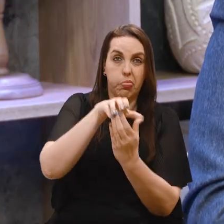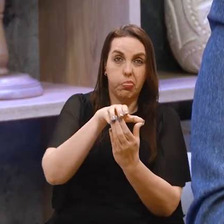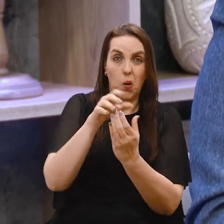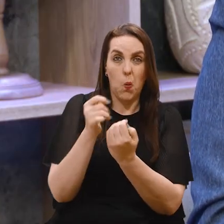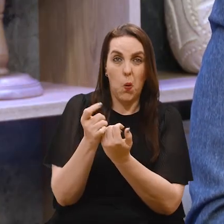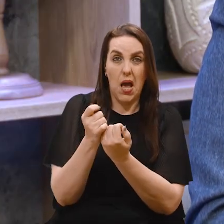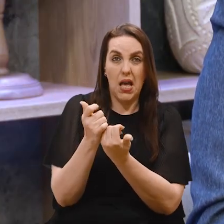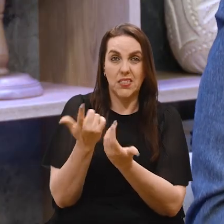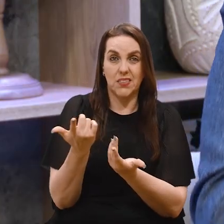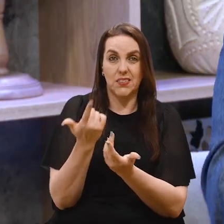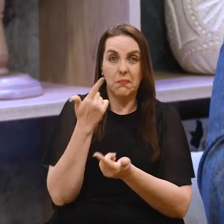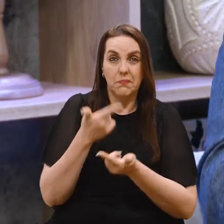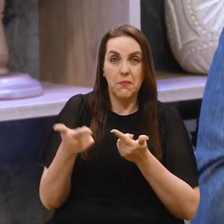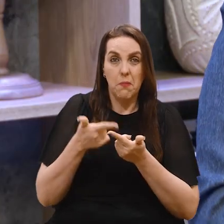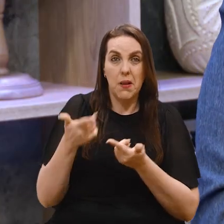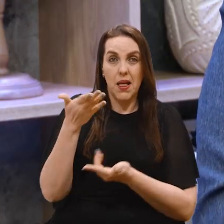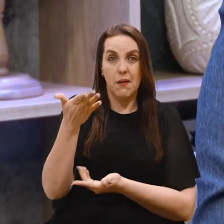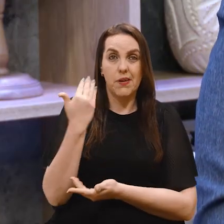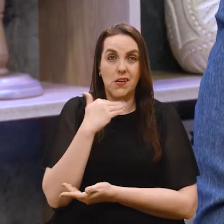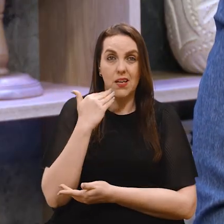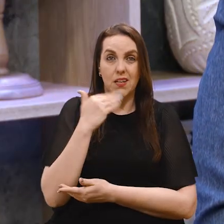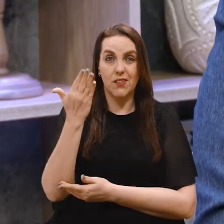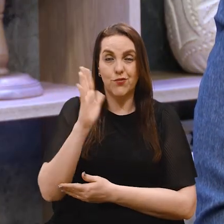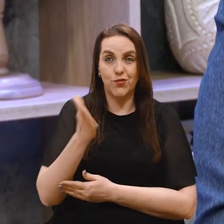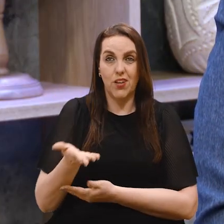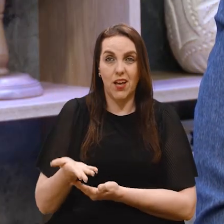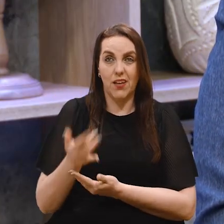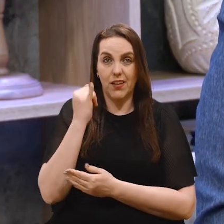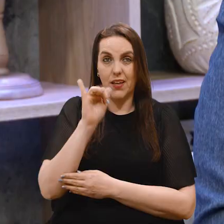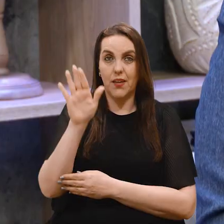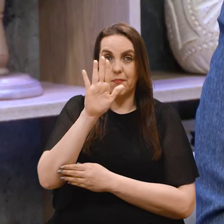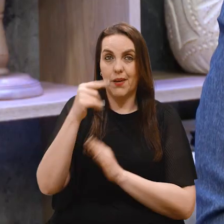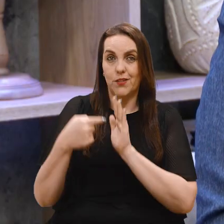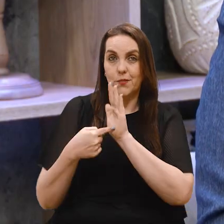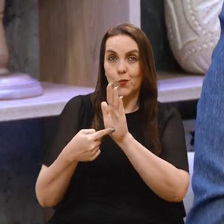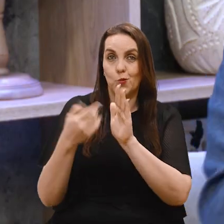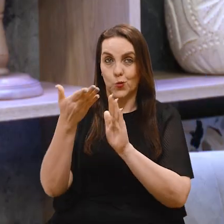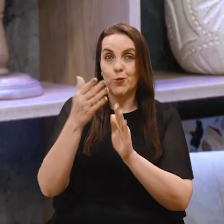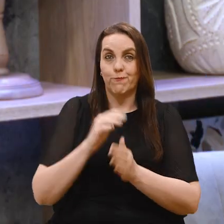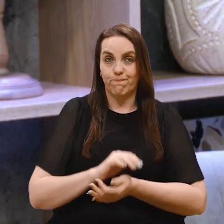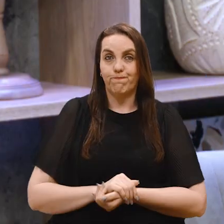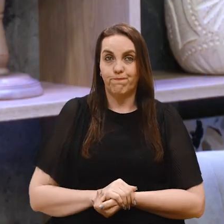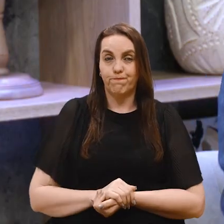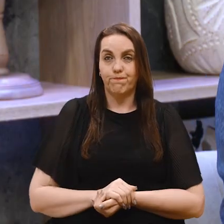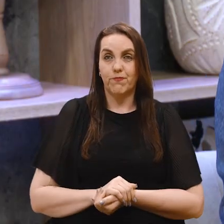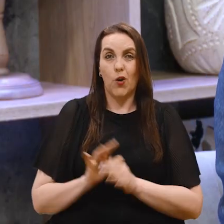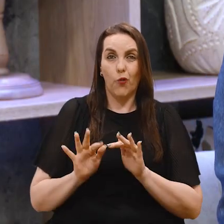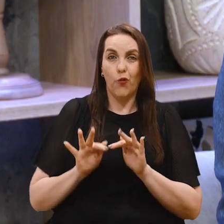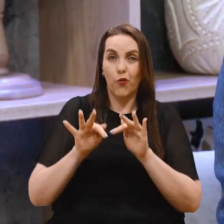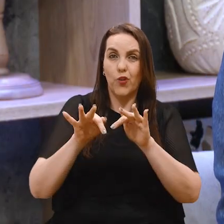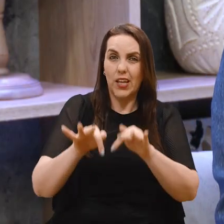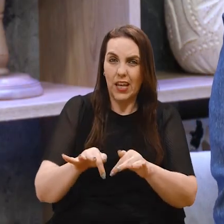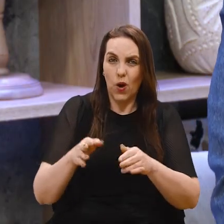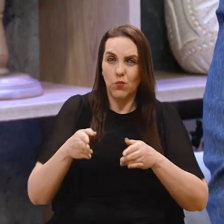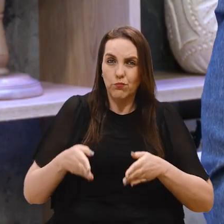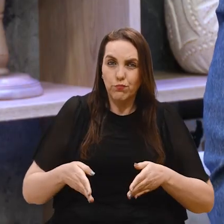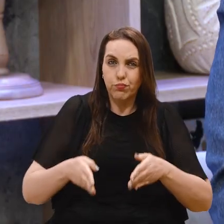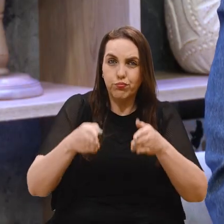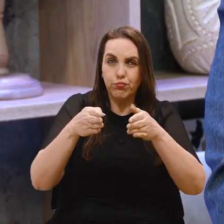já estão danificados, né? As próprias imagens acabaram constatando isso, né? E bem no finalzinho ali daquela rua